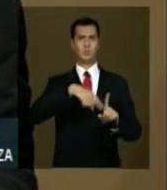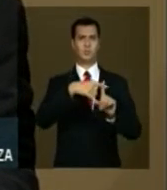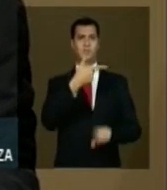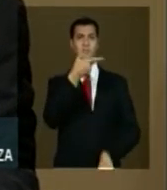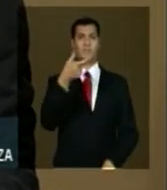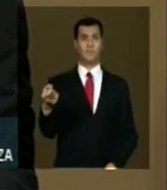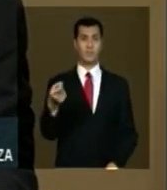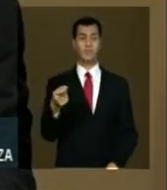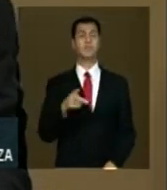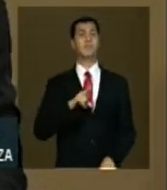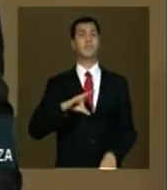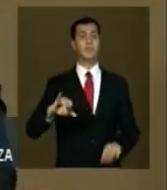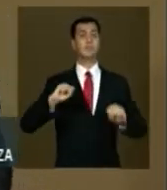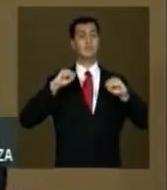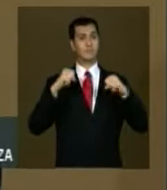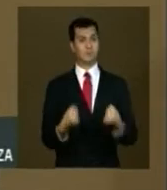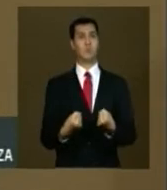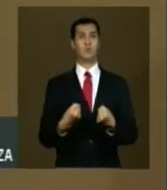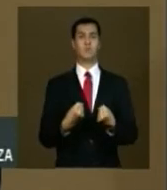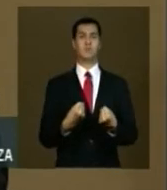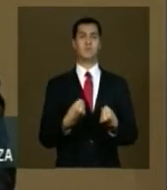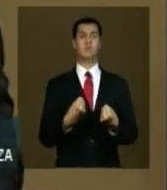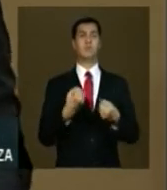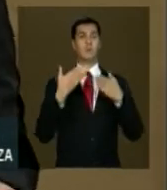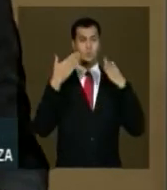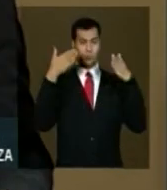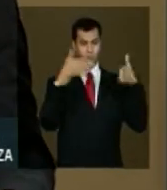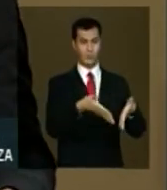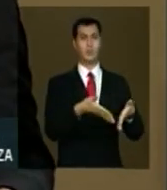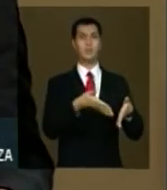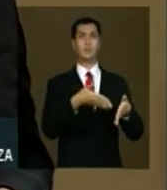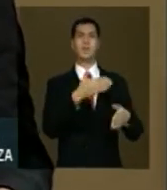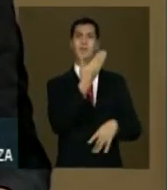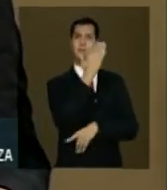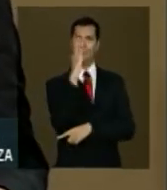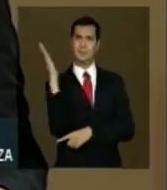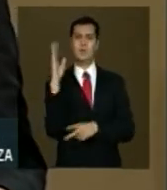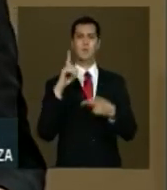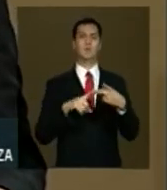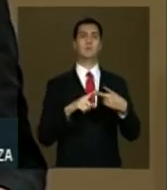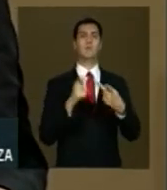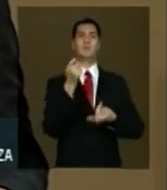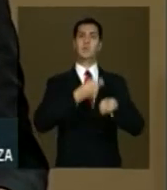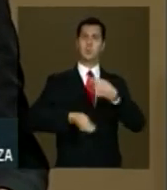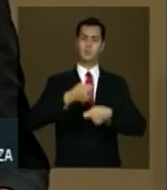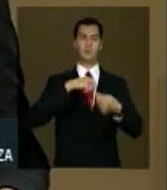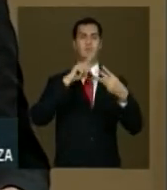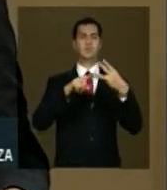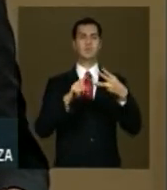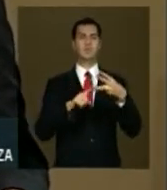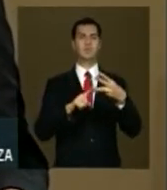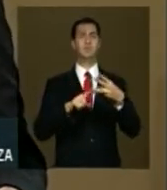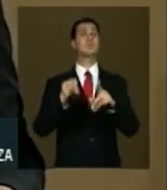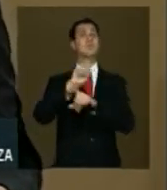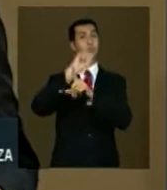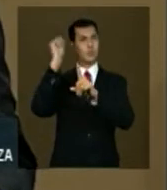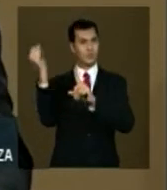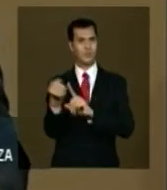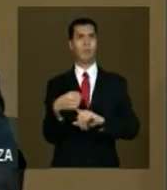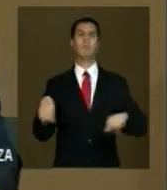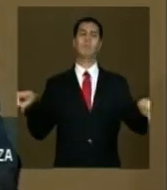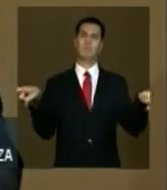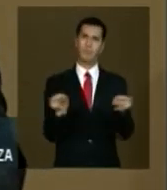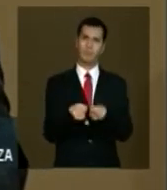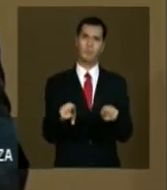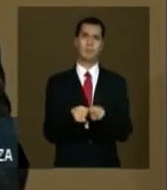alicerces dos pilares ambiental e econômico incorpore plenamente a dimensão do Desenvolvimento Social e talvez